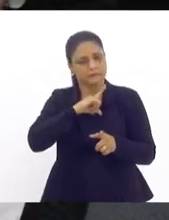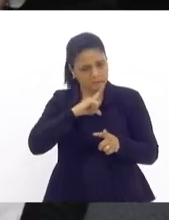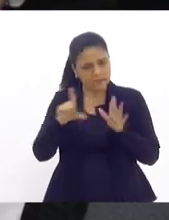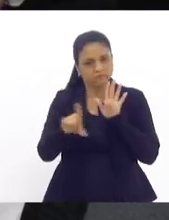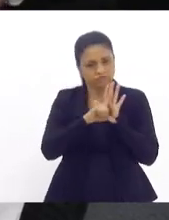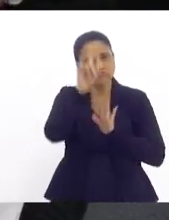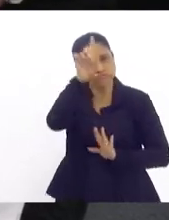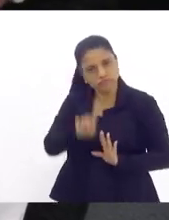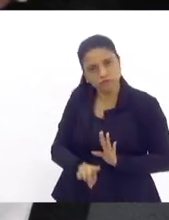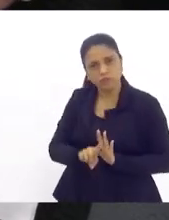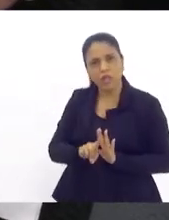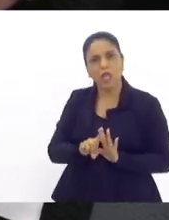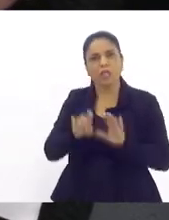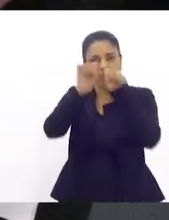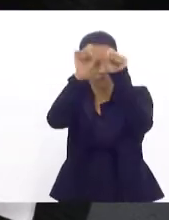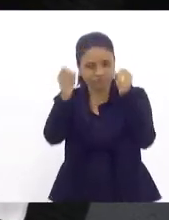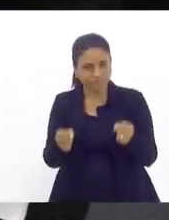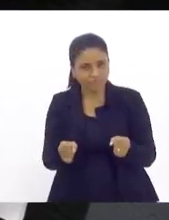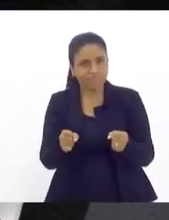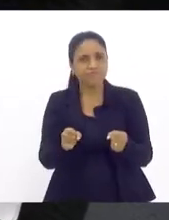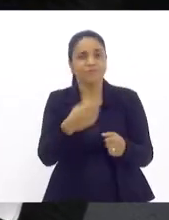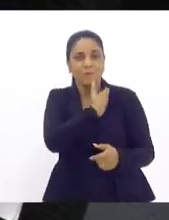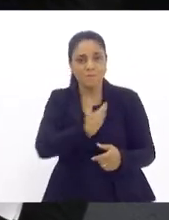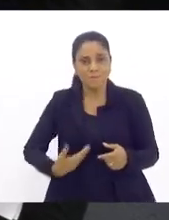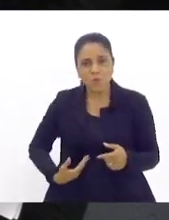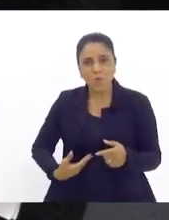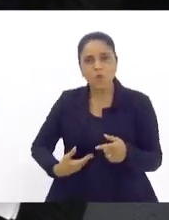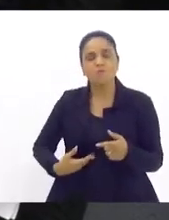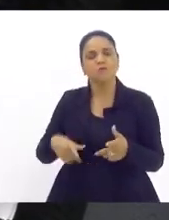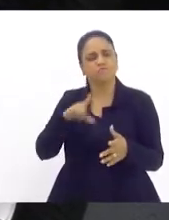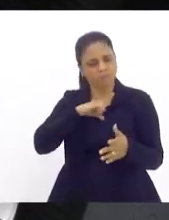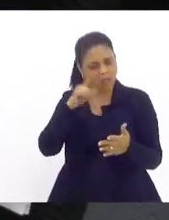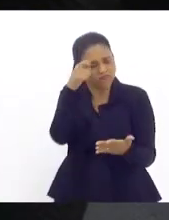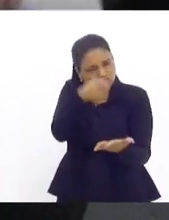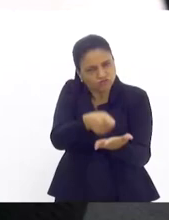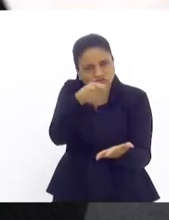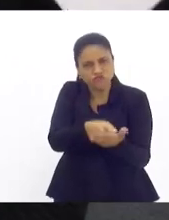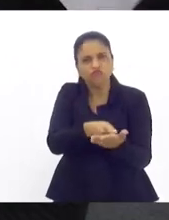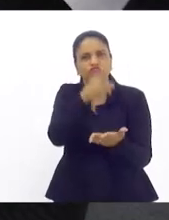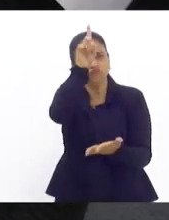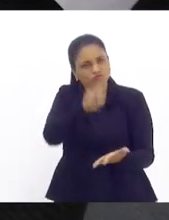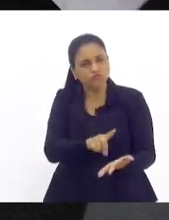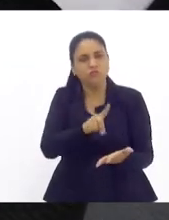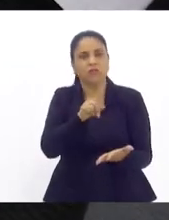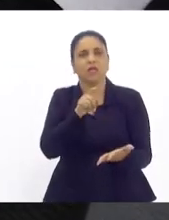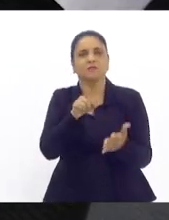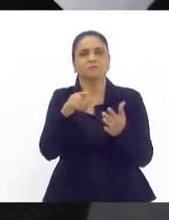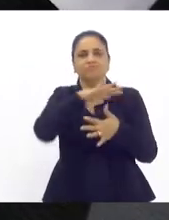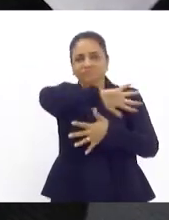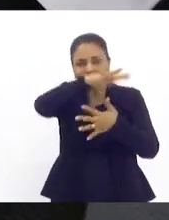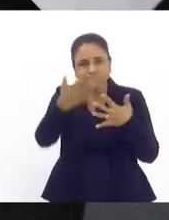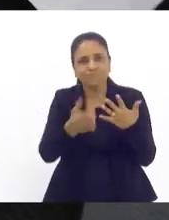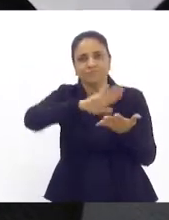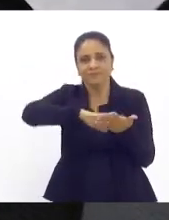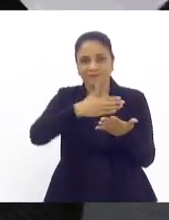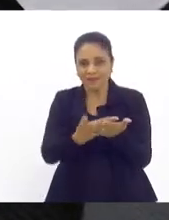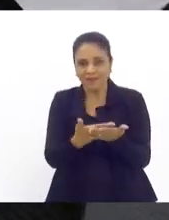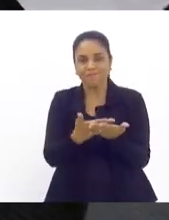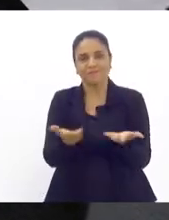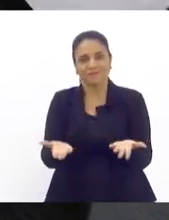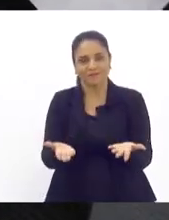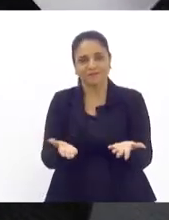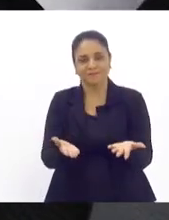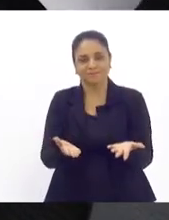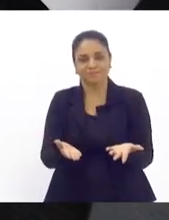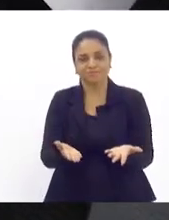nas repartições públicas estaduais por meio da língua brasileira de sinais, Libras, e da outras providências. E aí